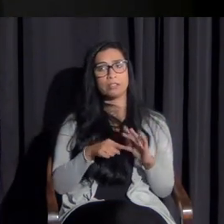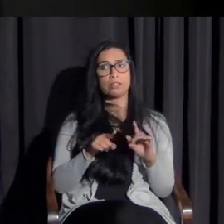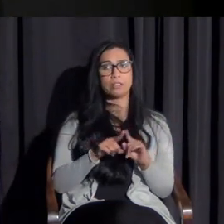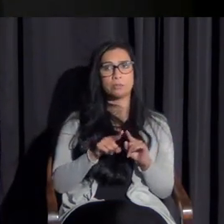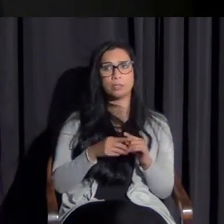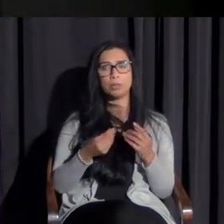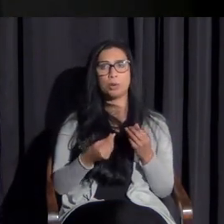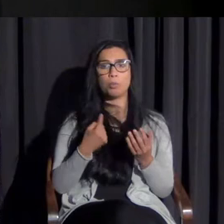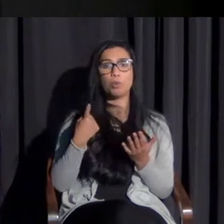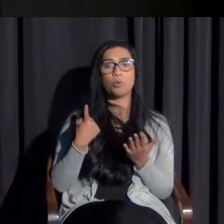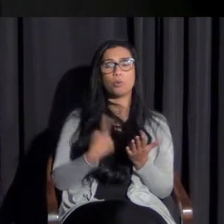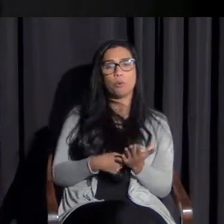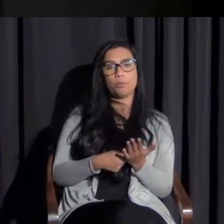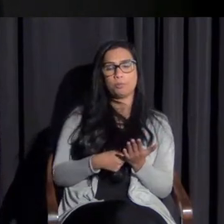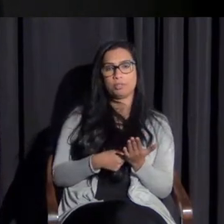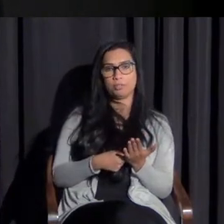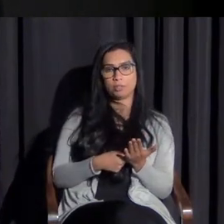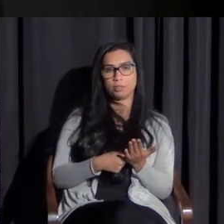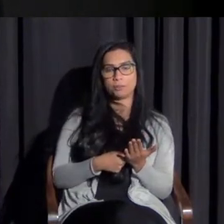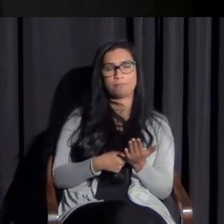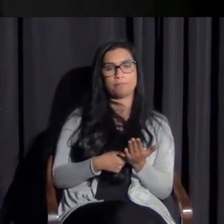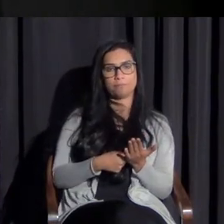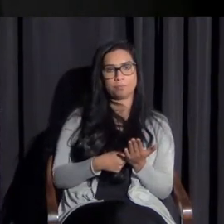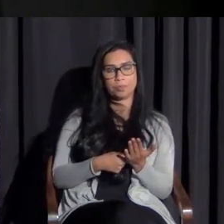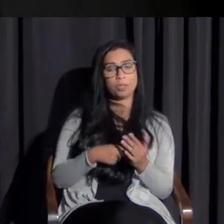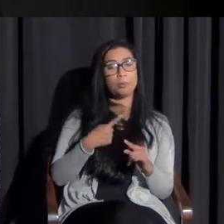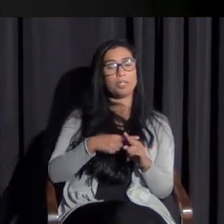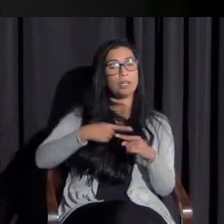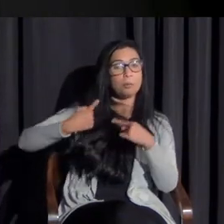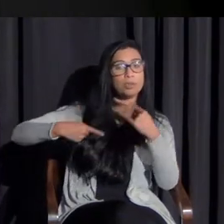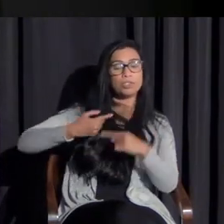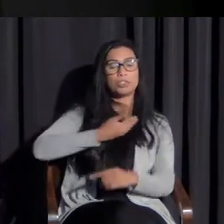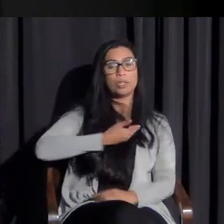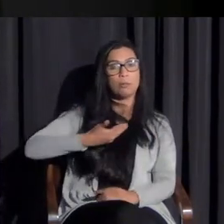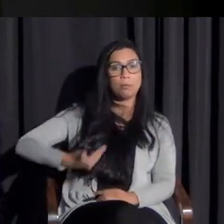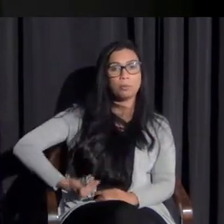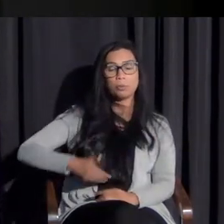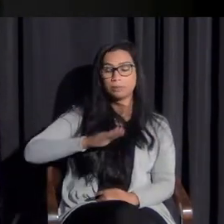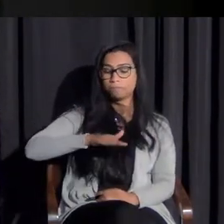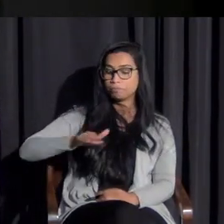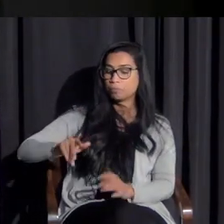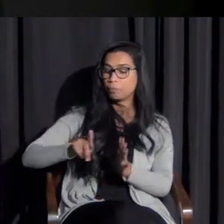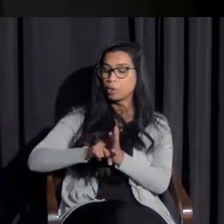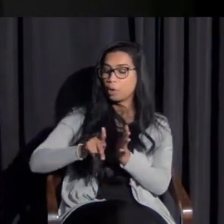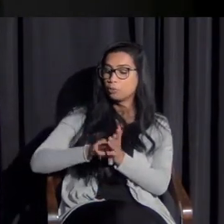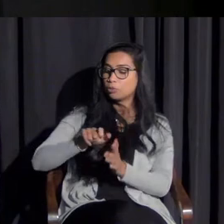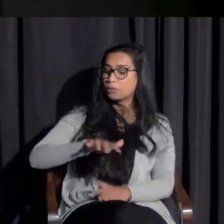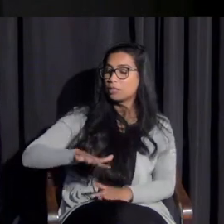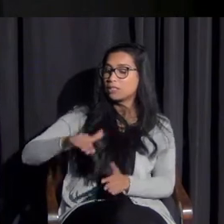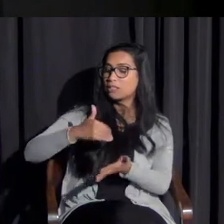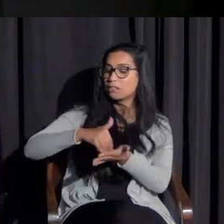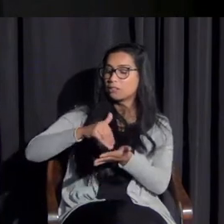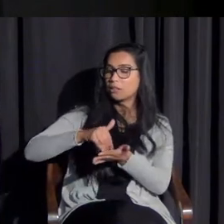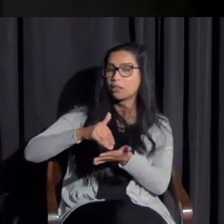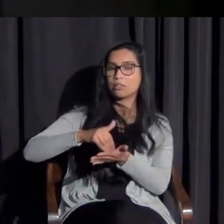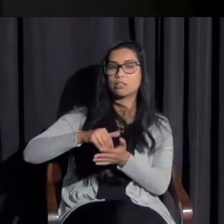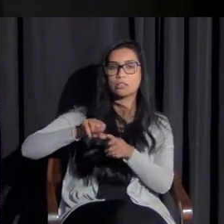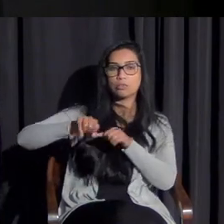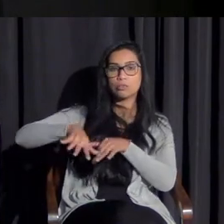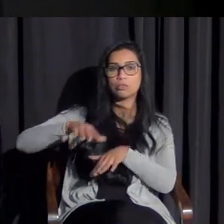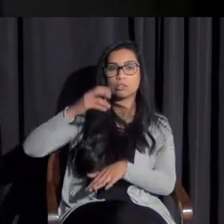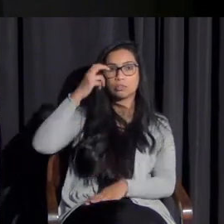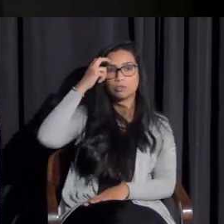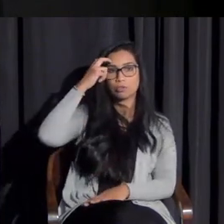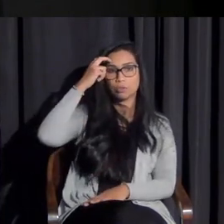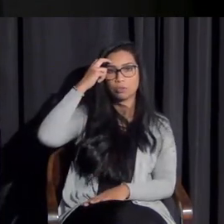desse compromisso da gente, enquanto política pública das infâncias, né, da Secretaria Municipal de Cultura, seja por meio do PIA,